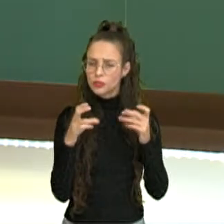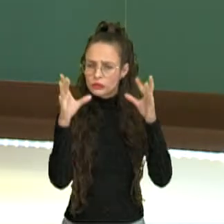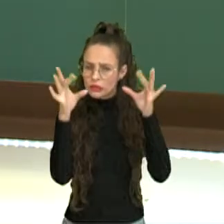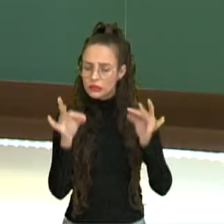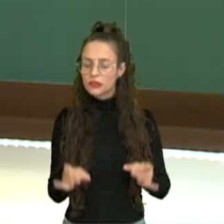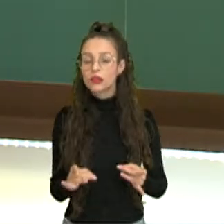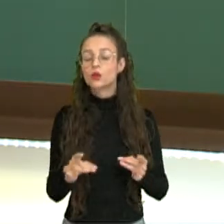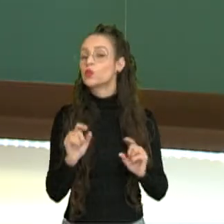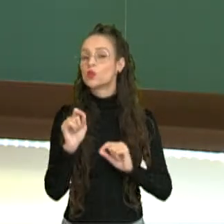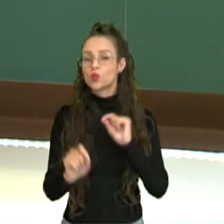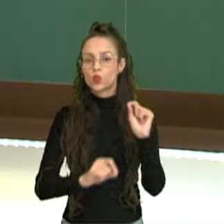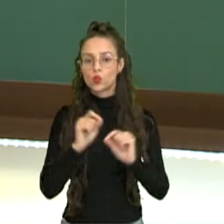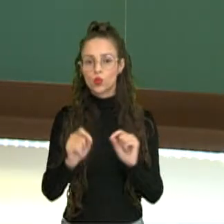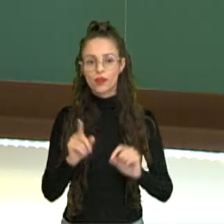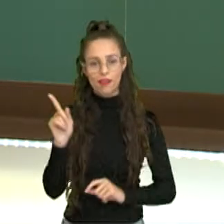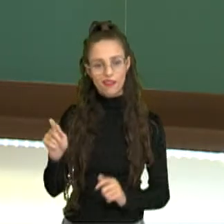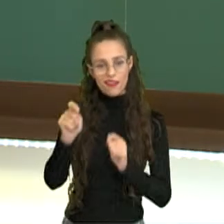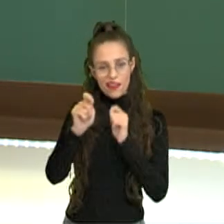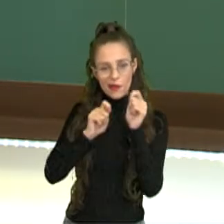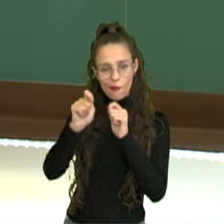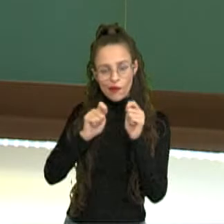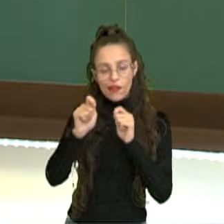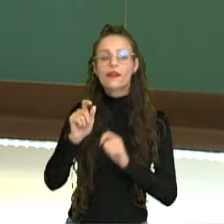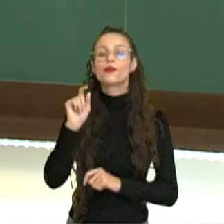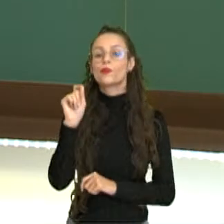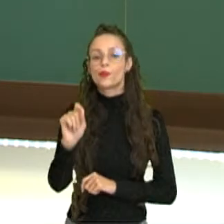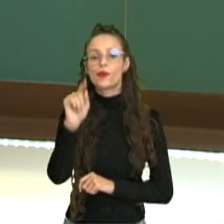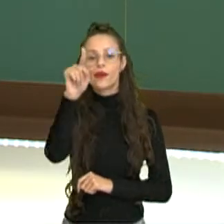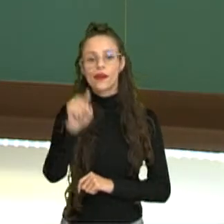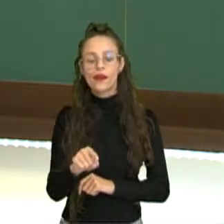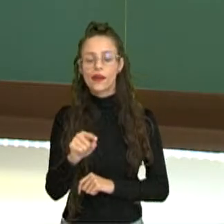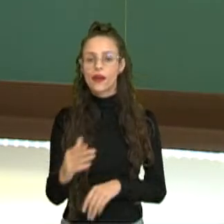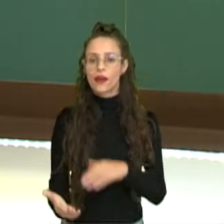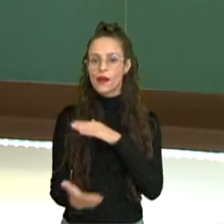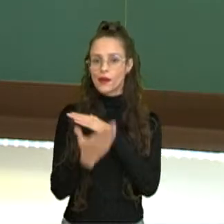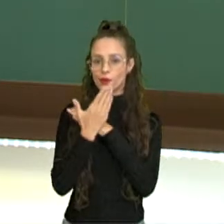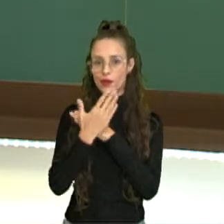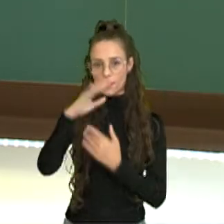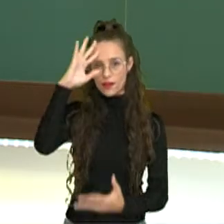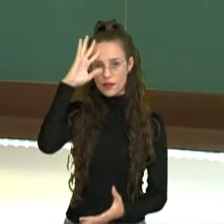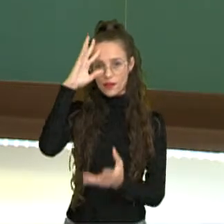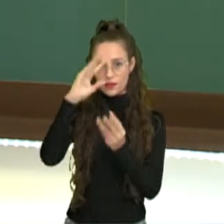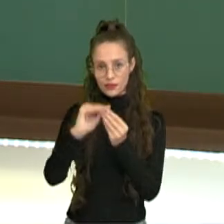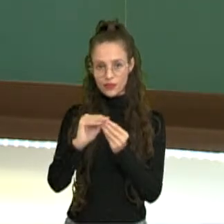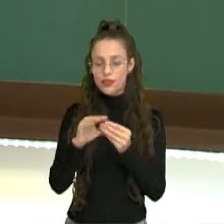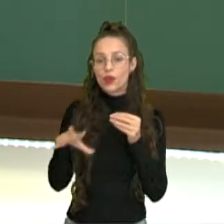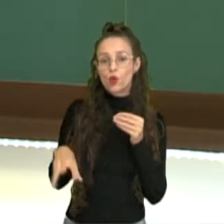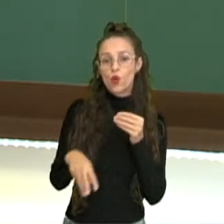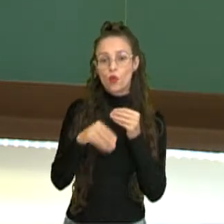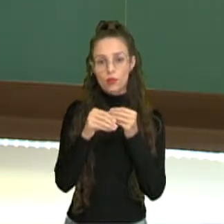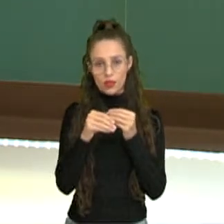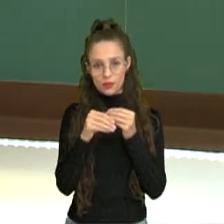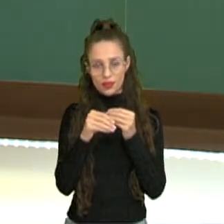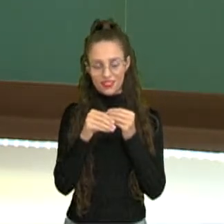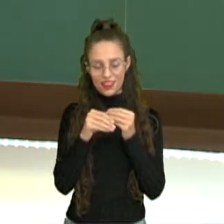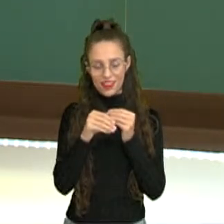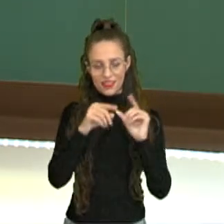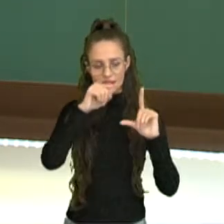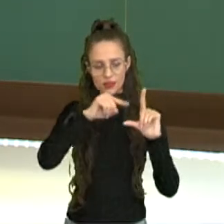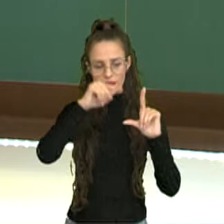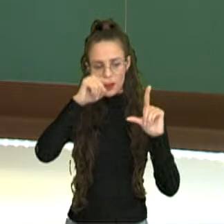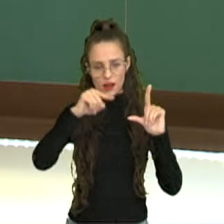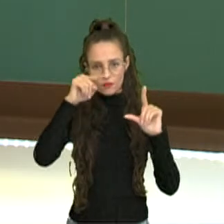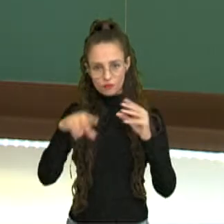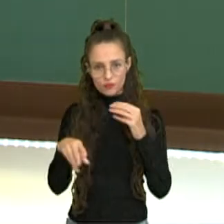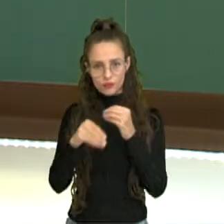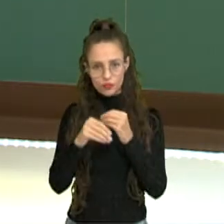eu percebo que a reportagem, né, ela vai me ajudar agora a complementar essa interpretação dos meus